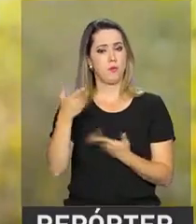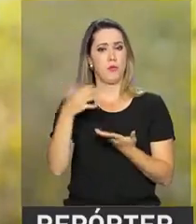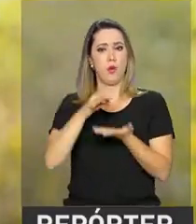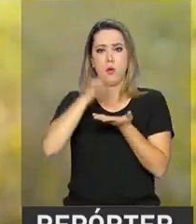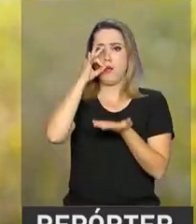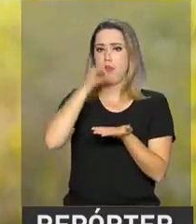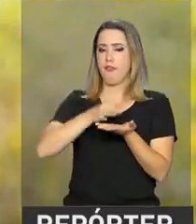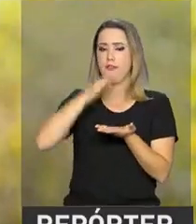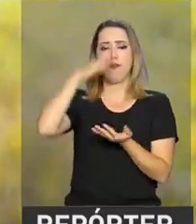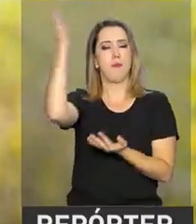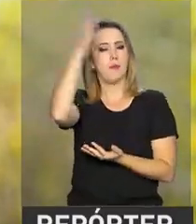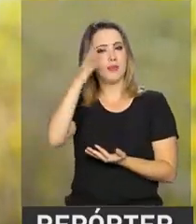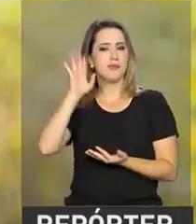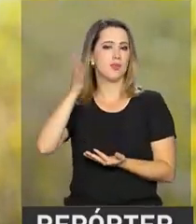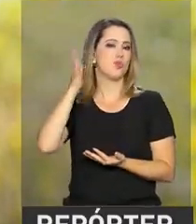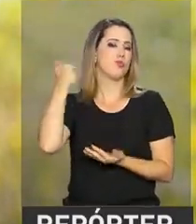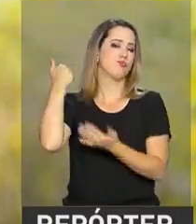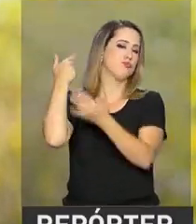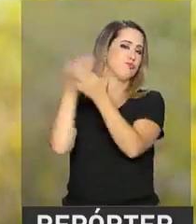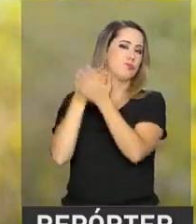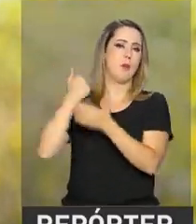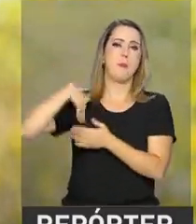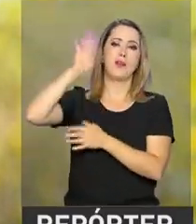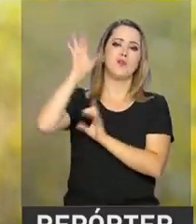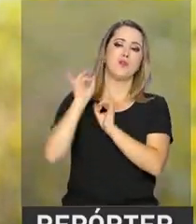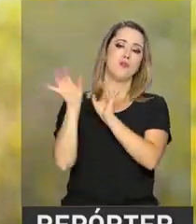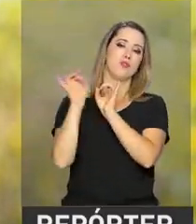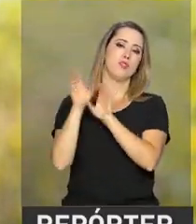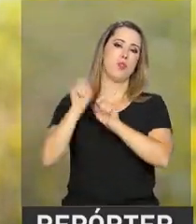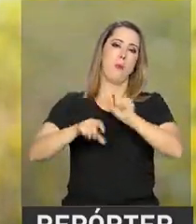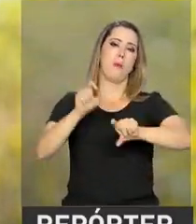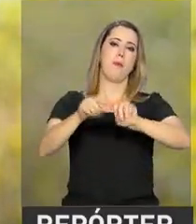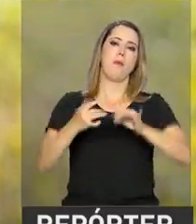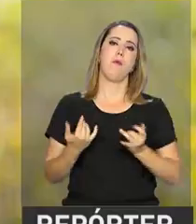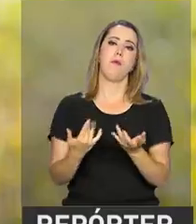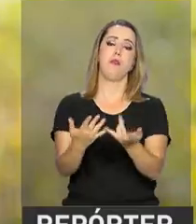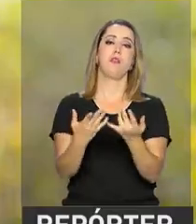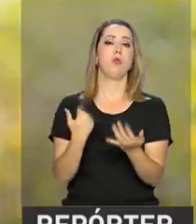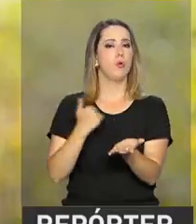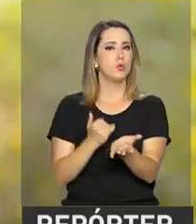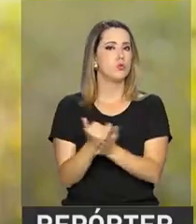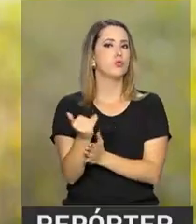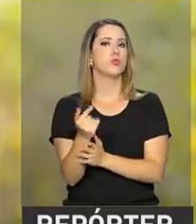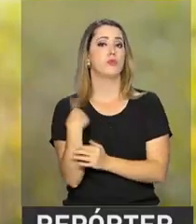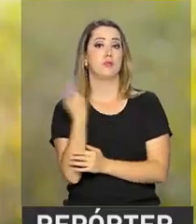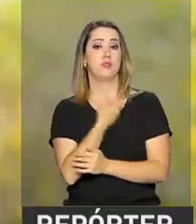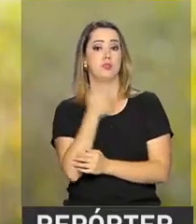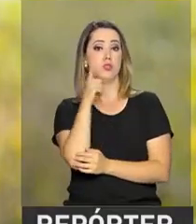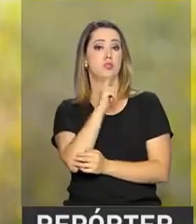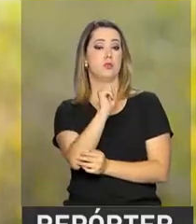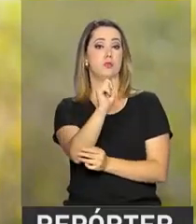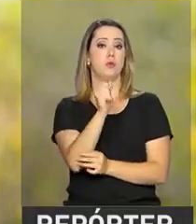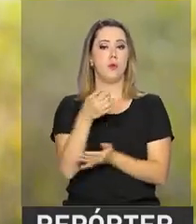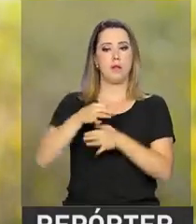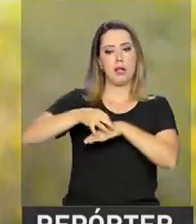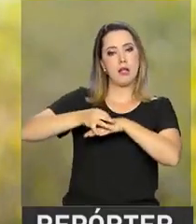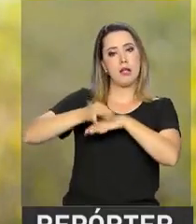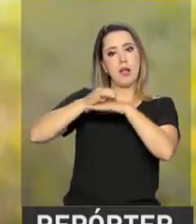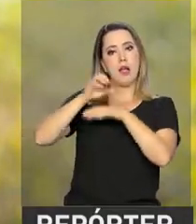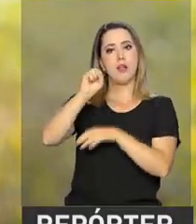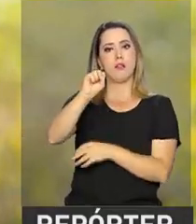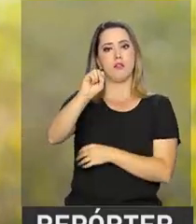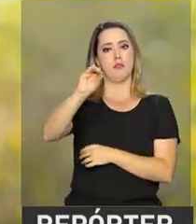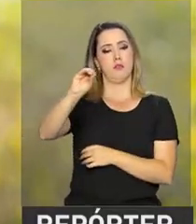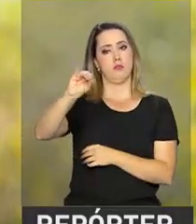café o brasil já há muitos anos é o maior exportador e produtor vai continuar mas nós estamos consolidando no segmento de carne de soja